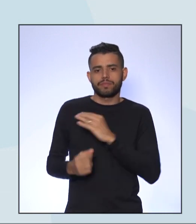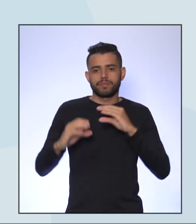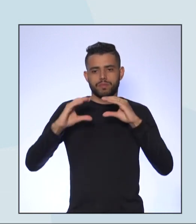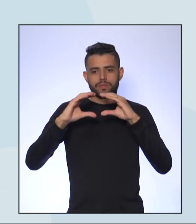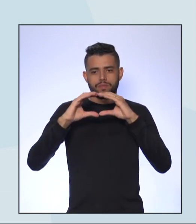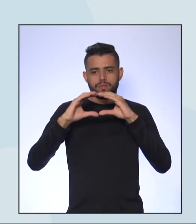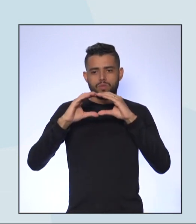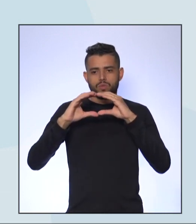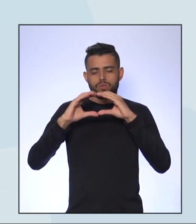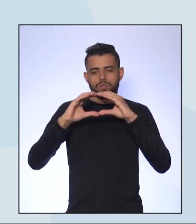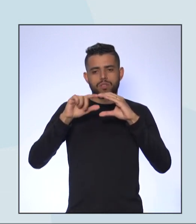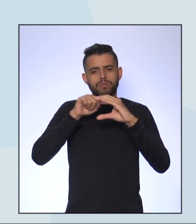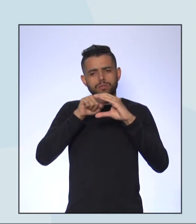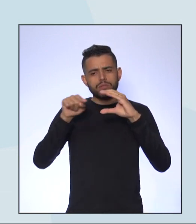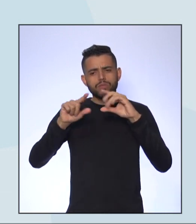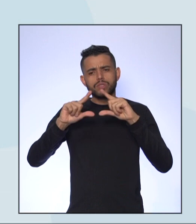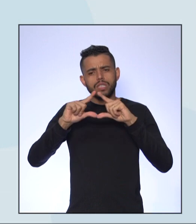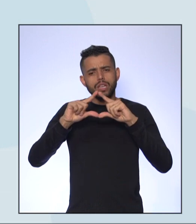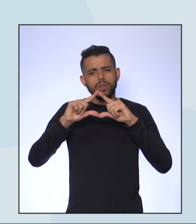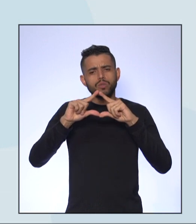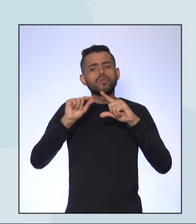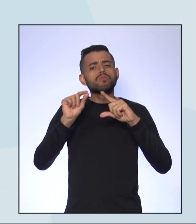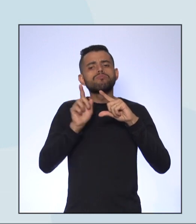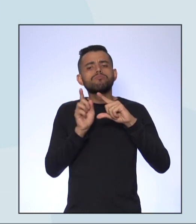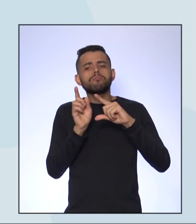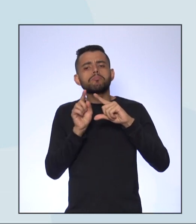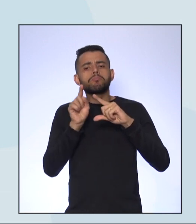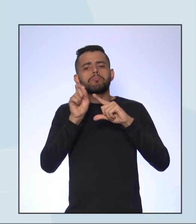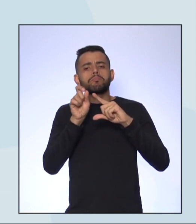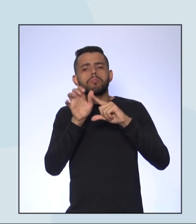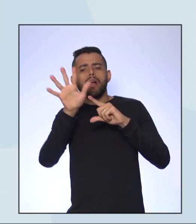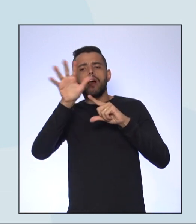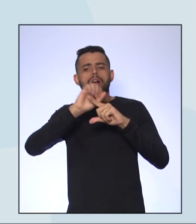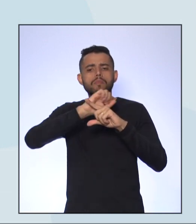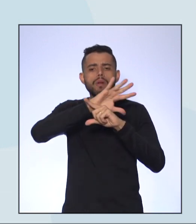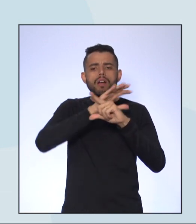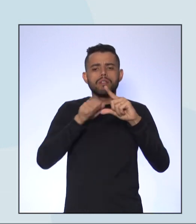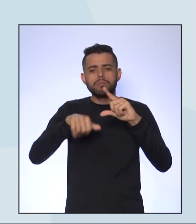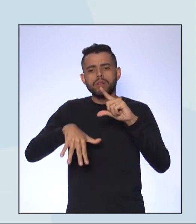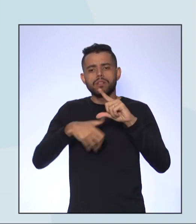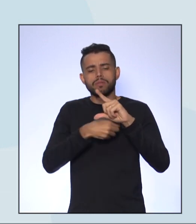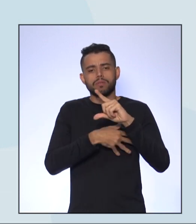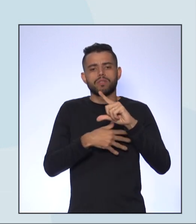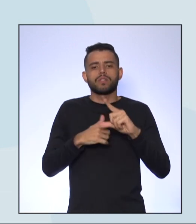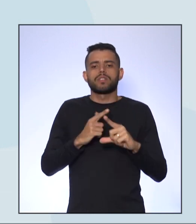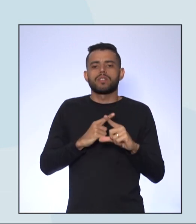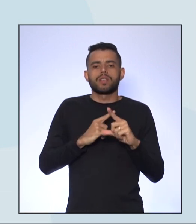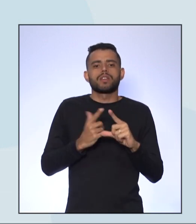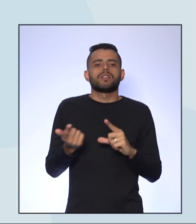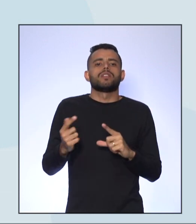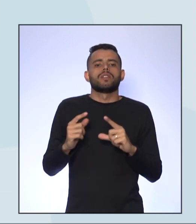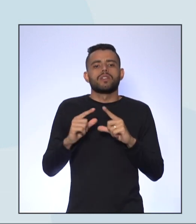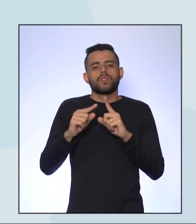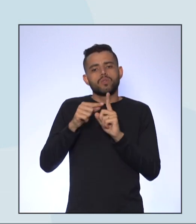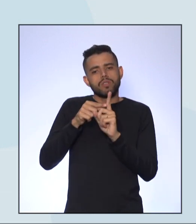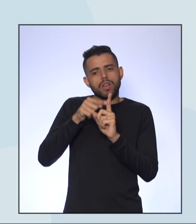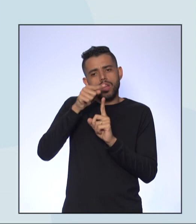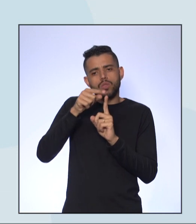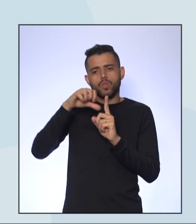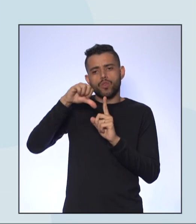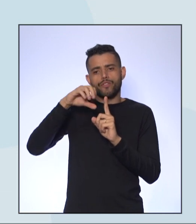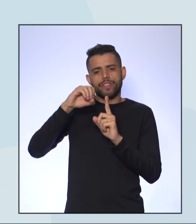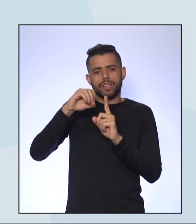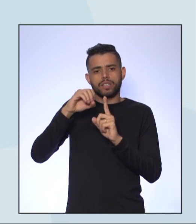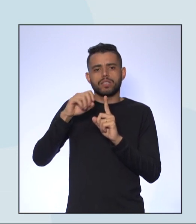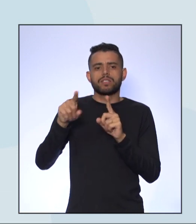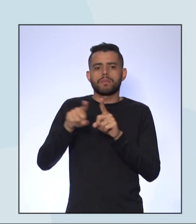o que nós discutimos. O que temos no triângulo retângulo? Nós temos o ângulo reto, 90 graus. Nós temos os ângulos notáveis. Né?